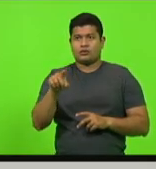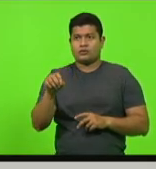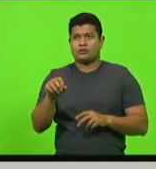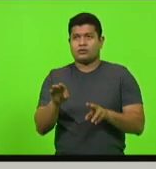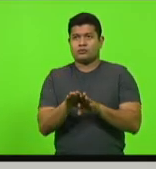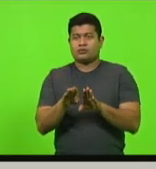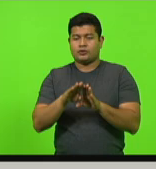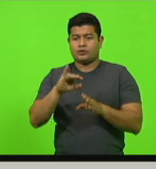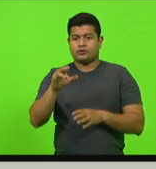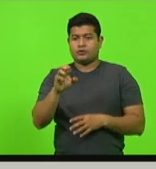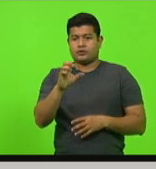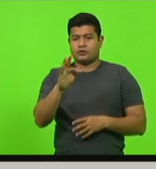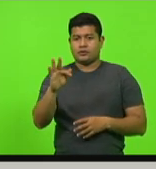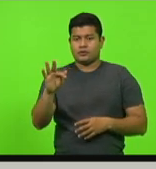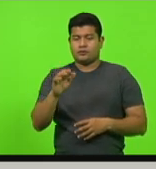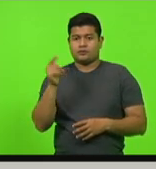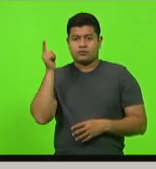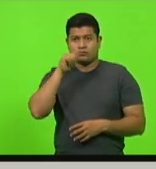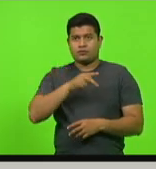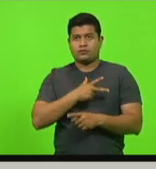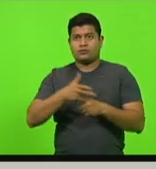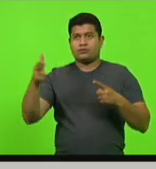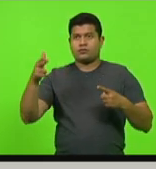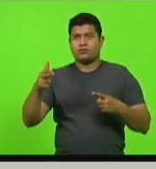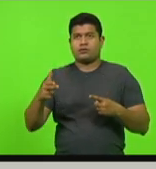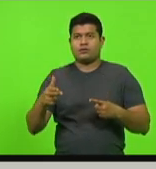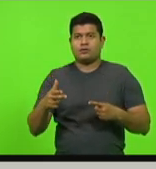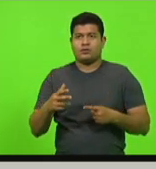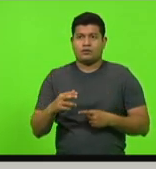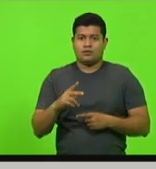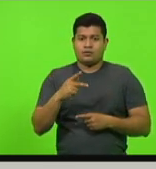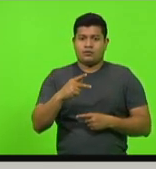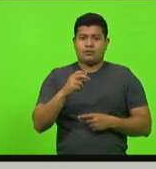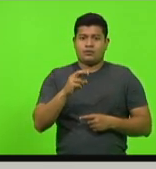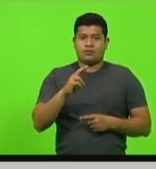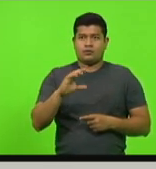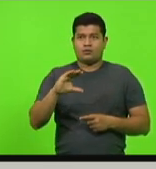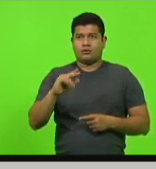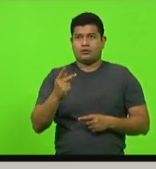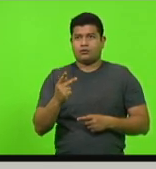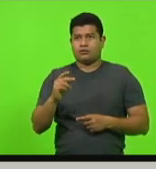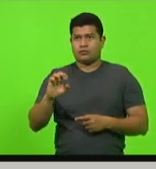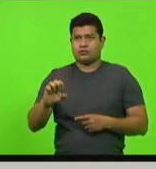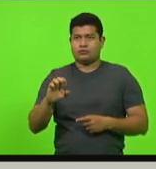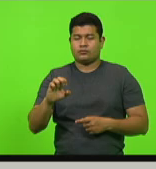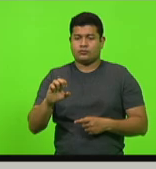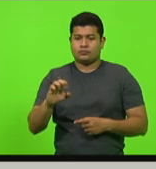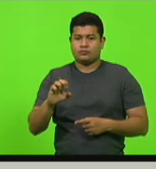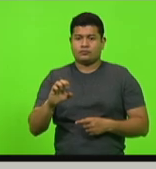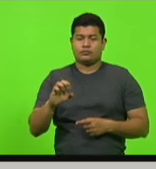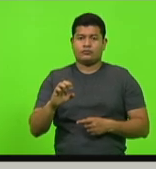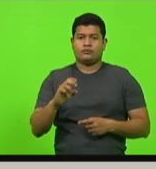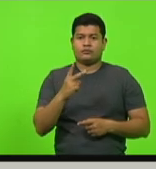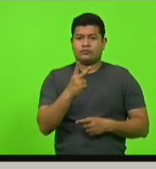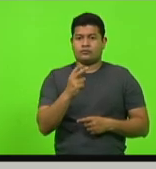conquista do título na Porsche Endurance Cup 2021.